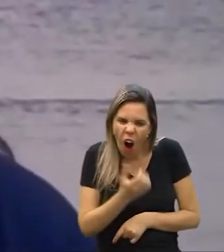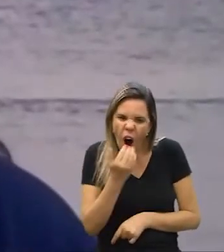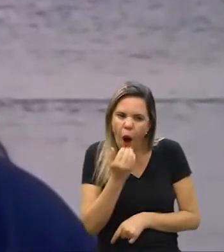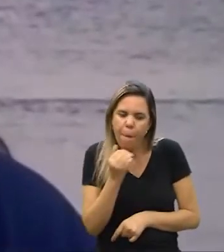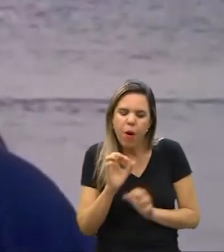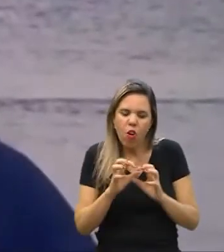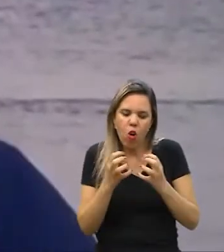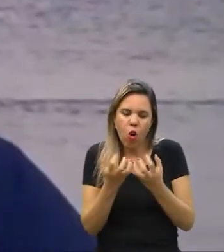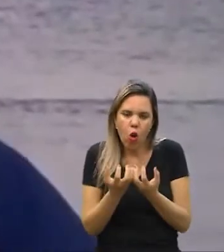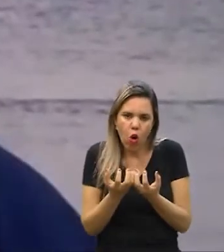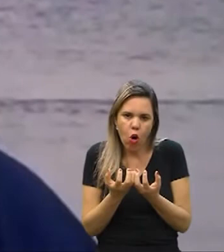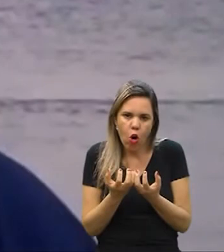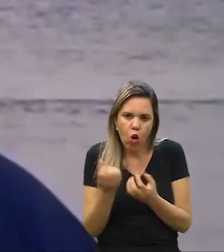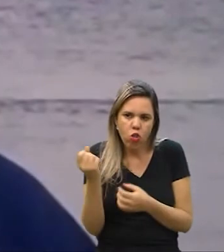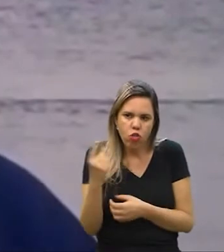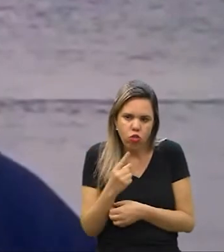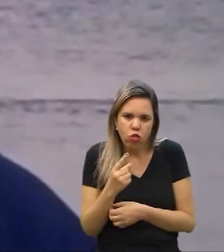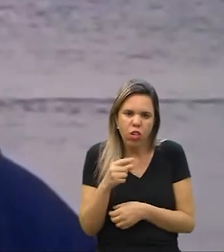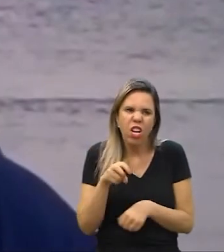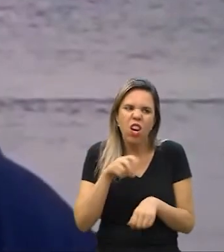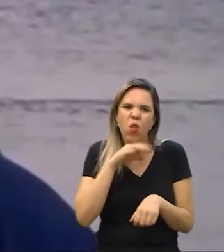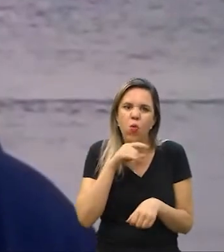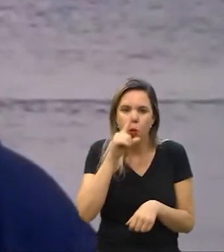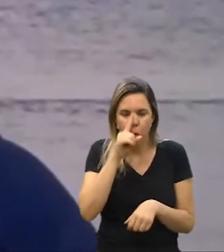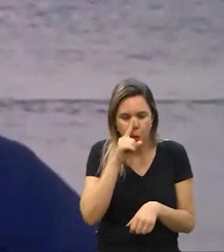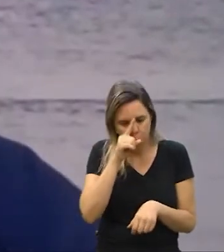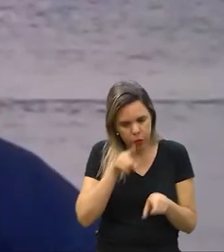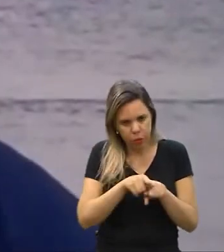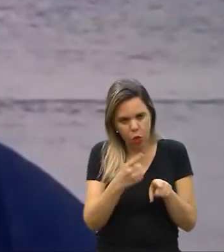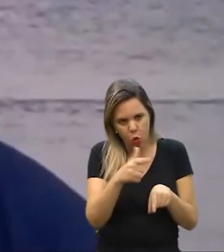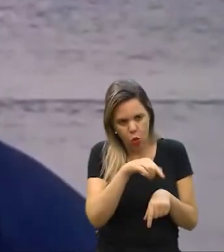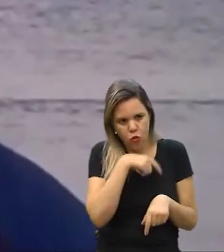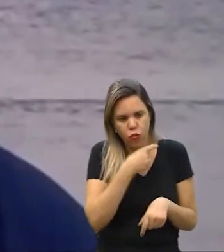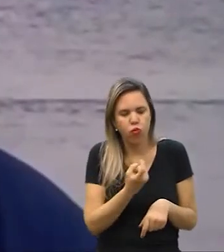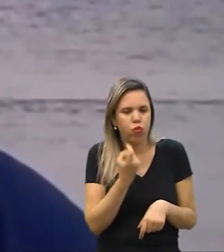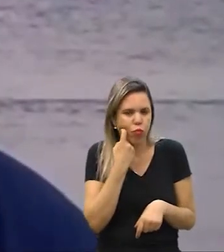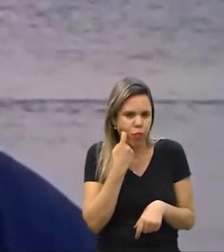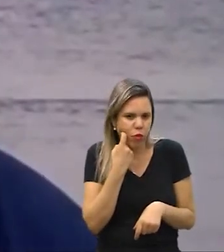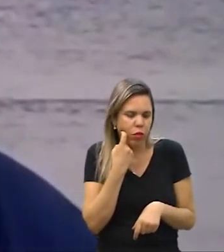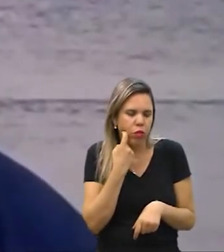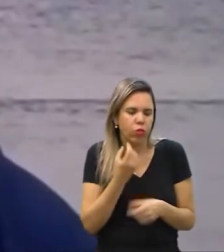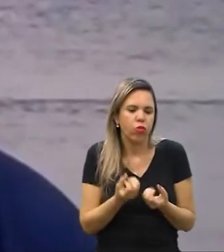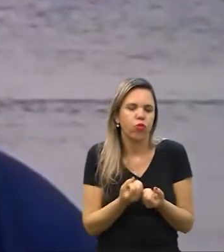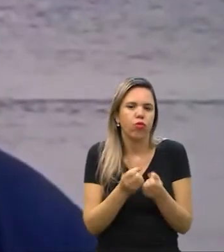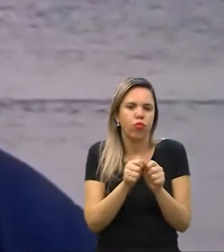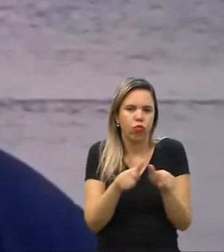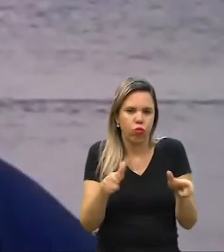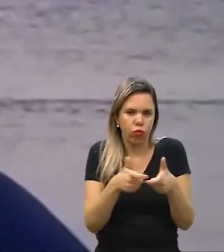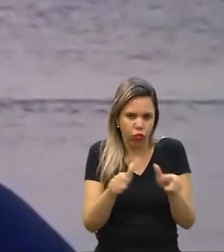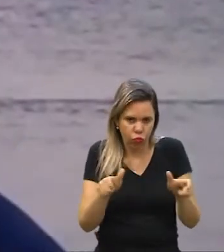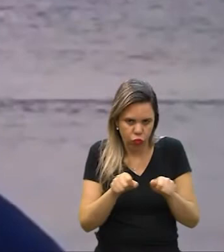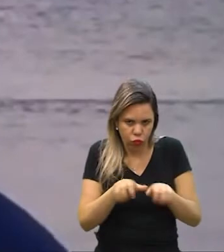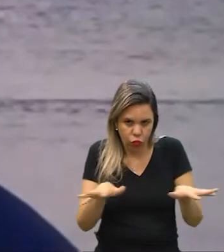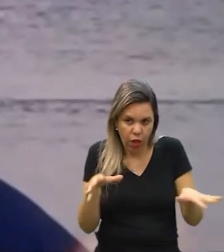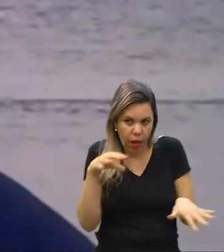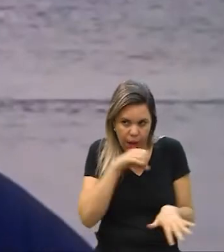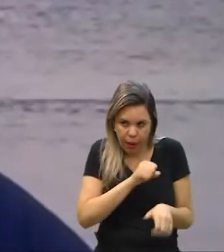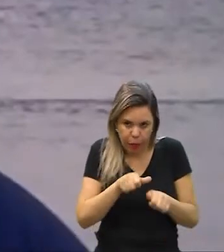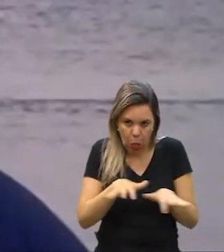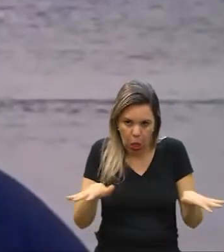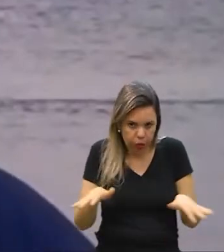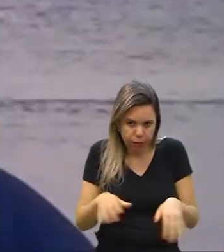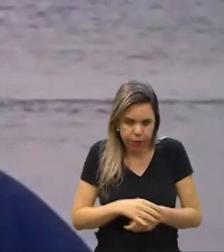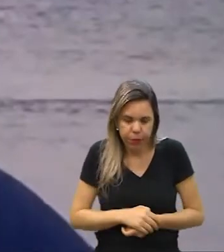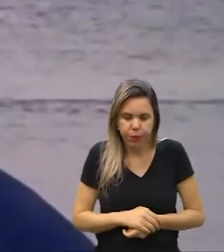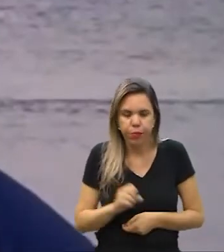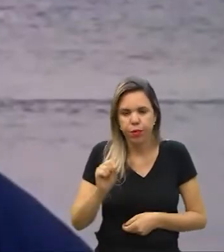e ele também é venenoso para as espécies marinhas, ele acabou se reproduzindo, e ele se reproduz muito rápido,